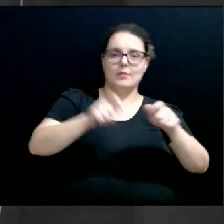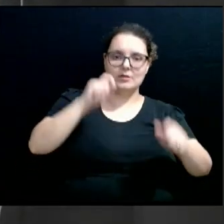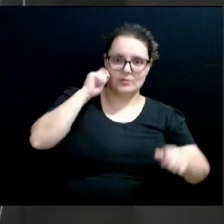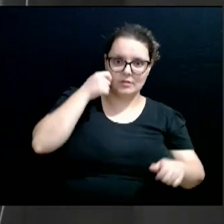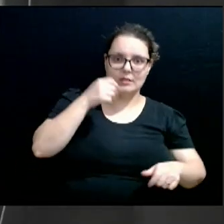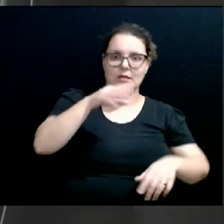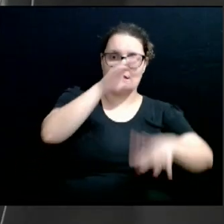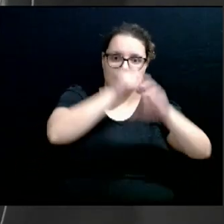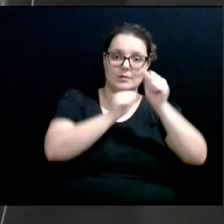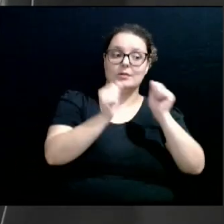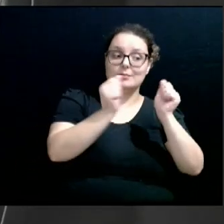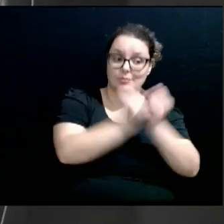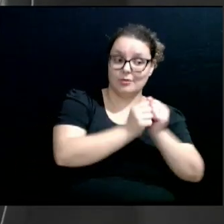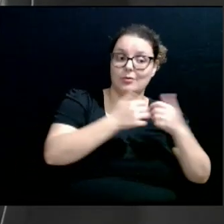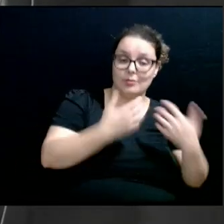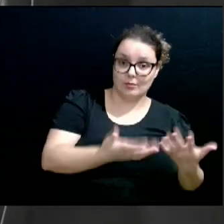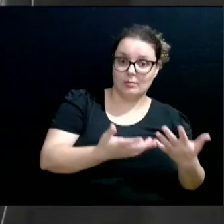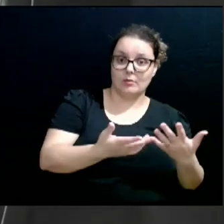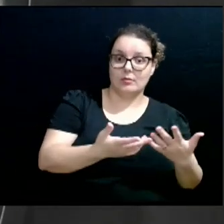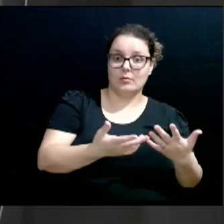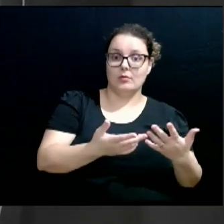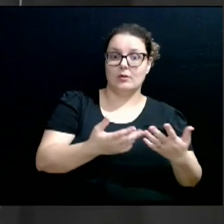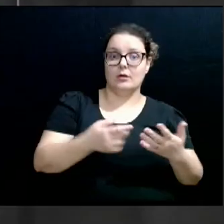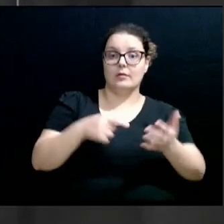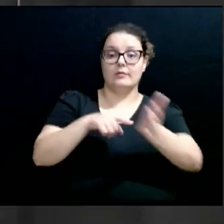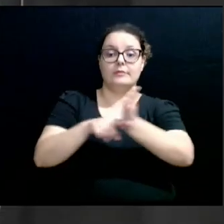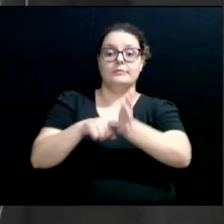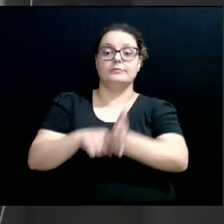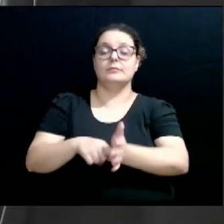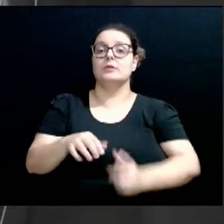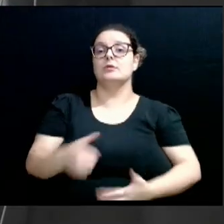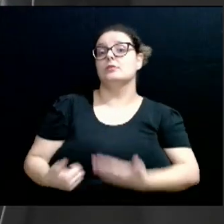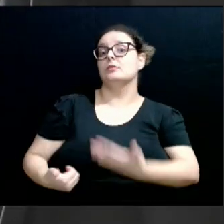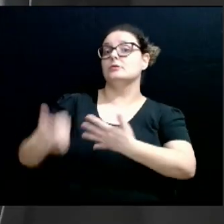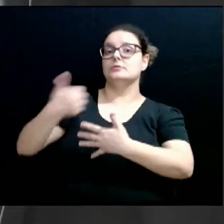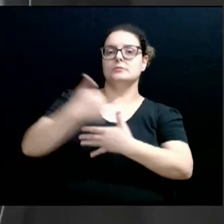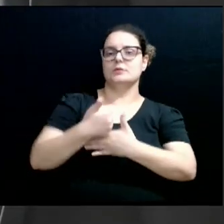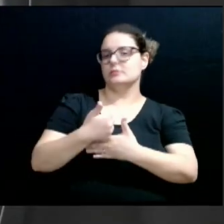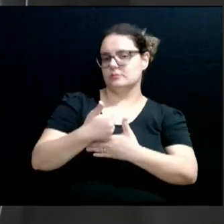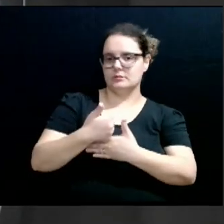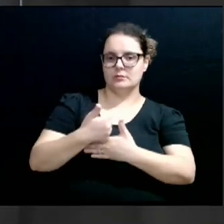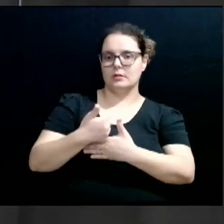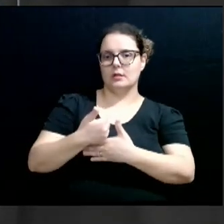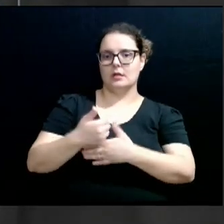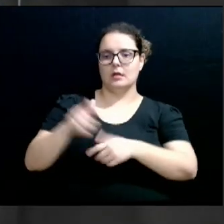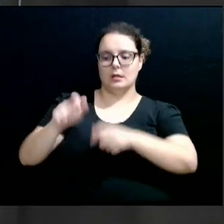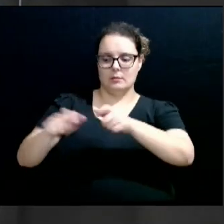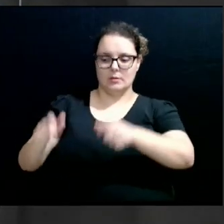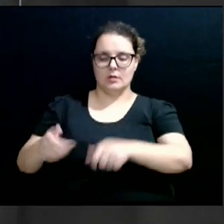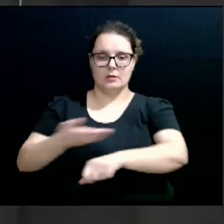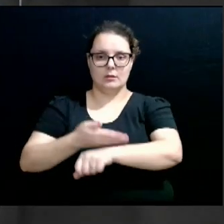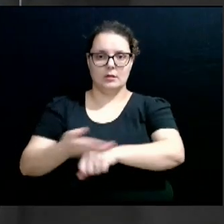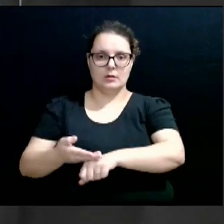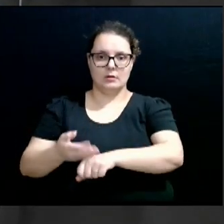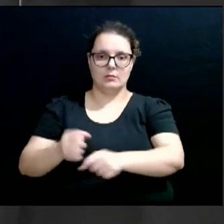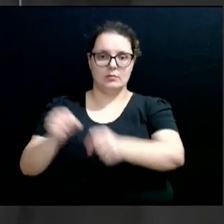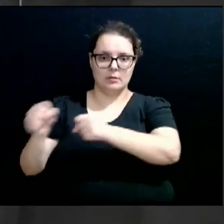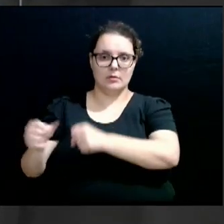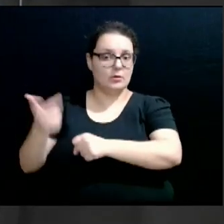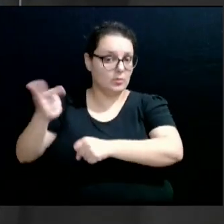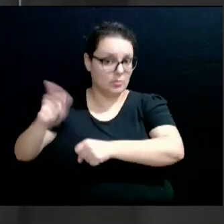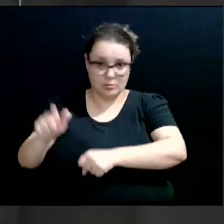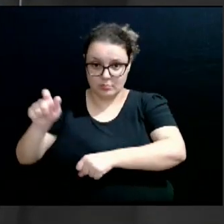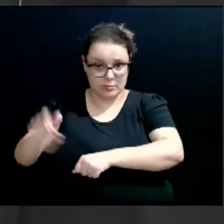questionar essa questão dos privilégios, porque a pessoa branca, ela estando num espaço de poder, ela continua sendo uma pessoa branca. Ela não